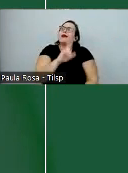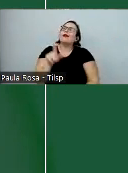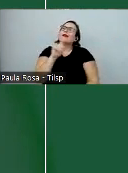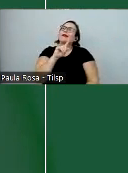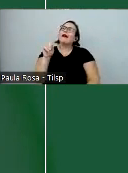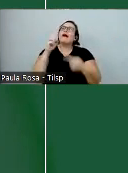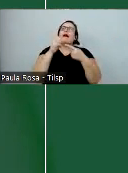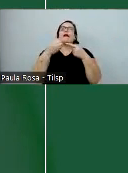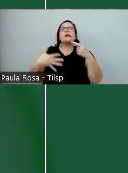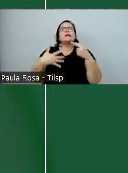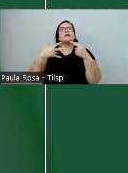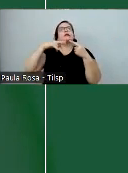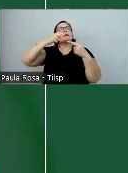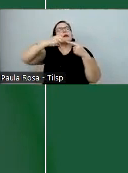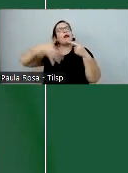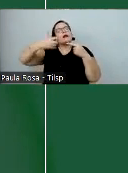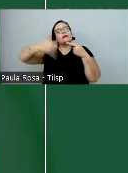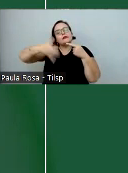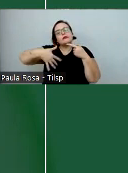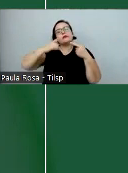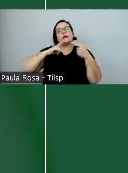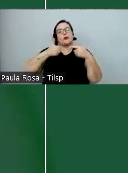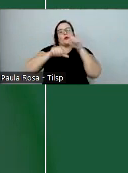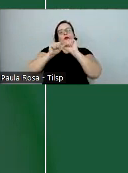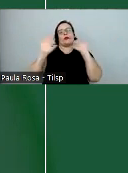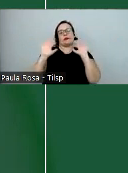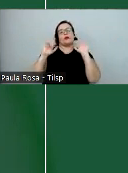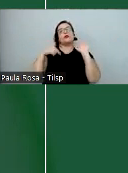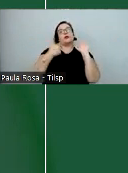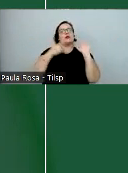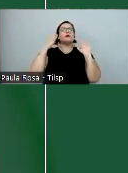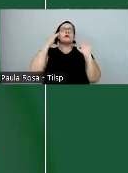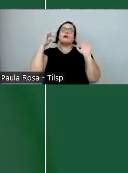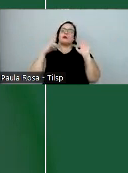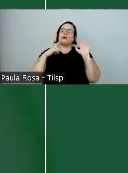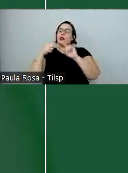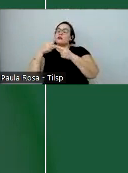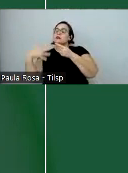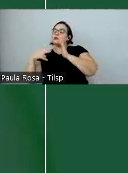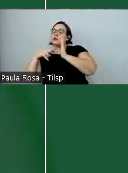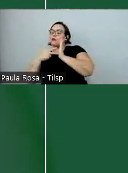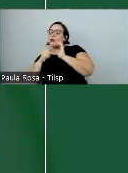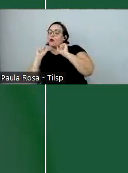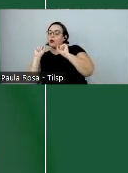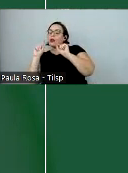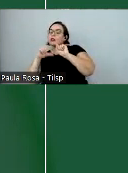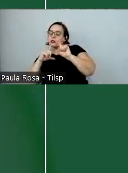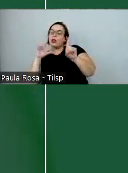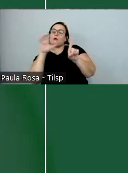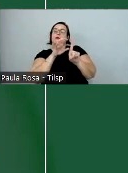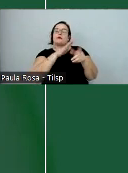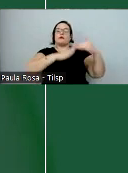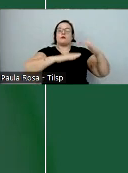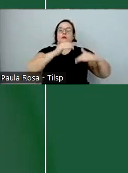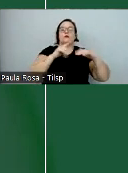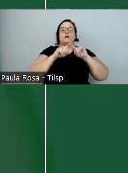mudanças né embora a definição a gente sabe que tem um impacto nas práticas mas a definição ela também reflete as mudanças que já